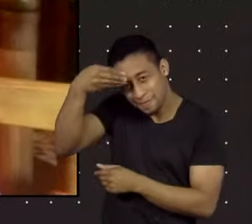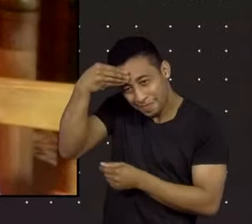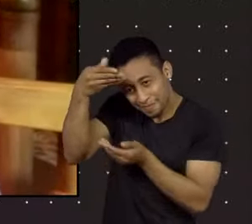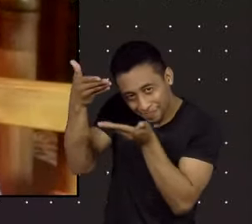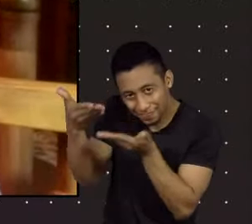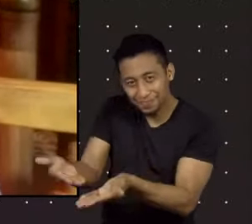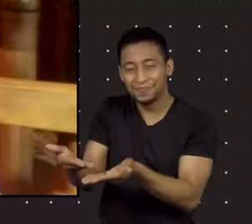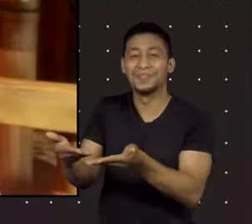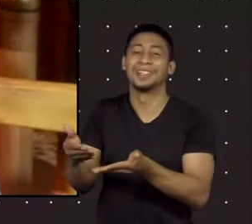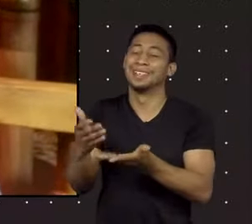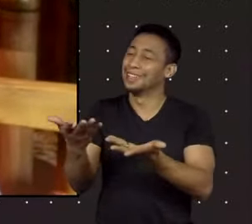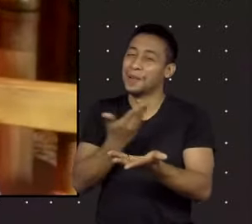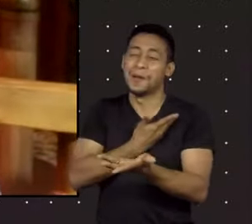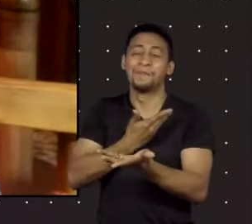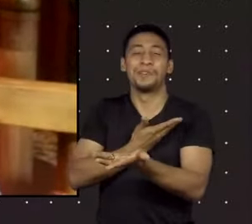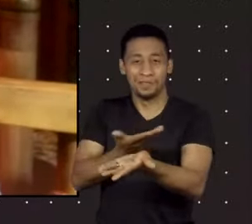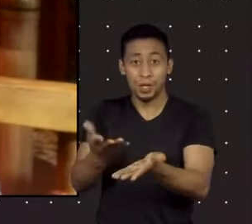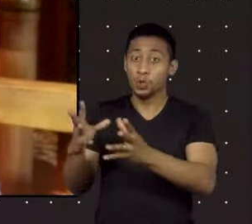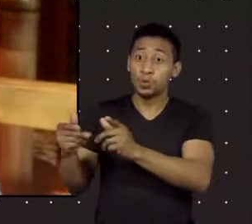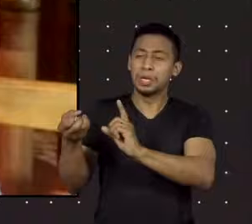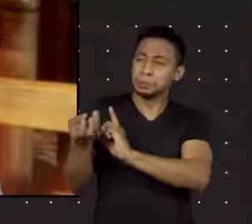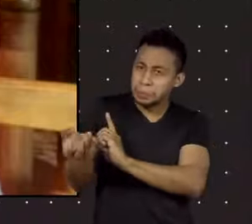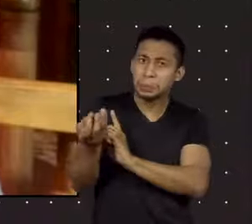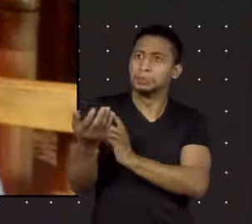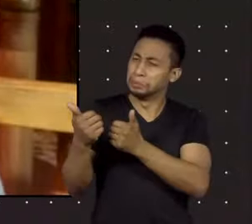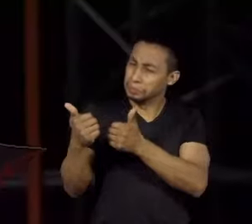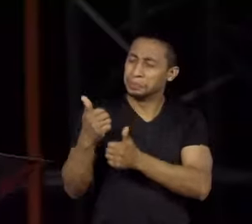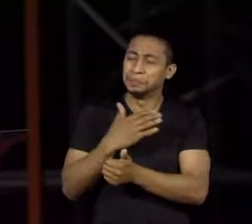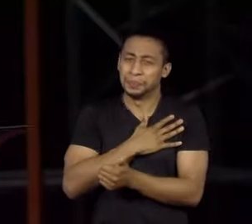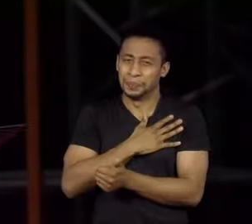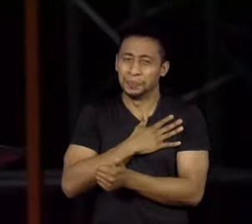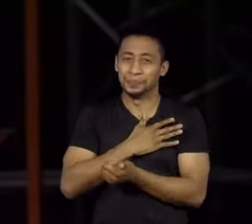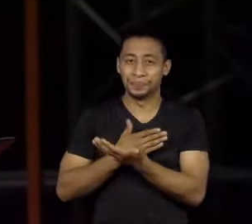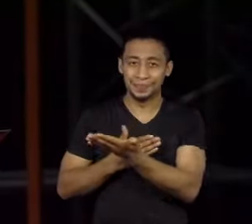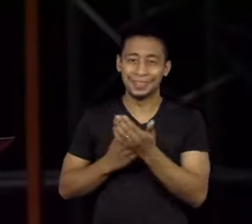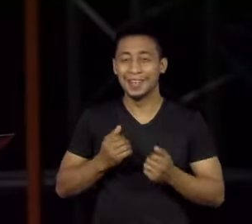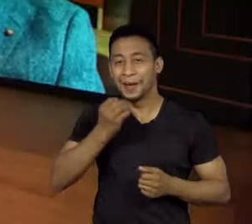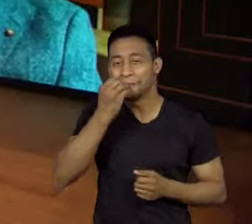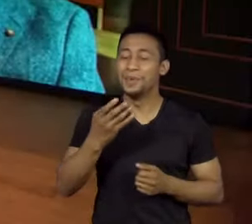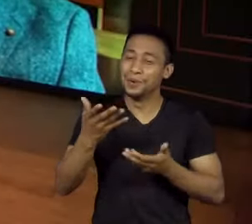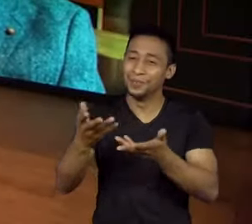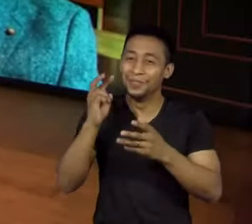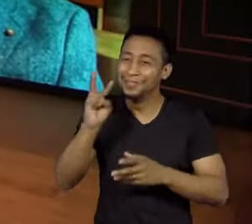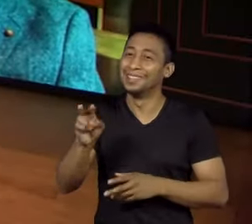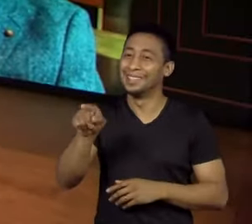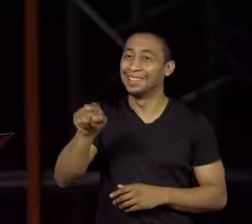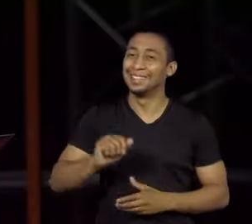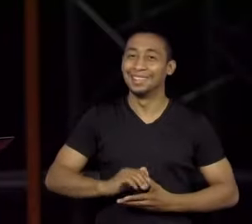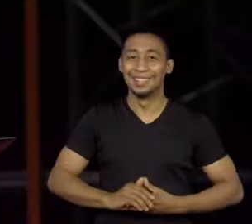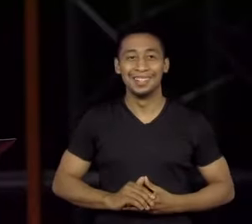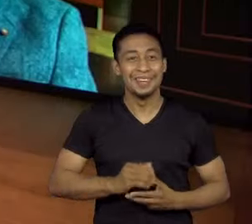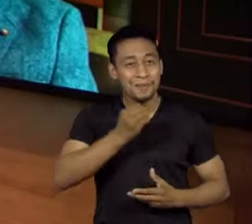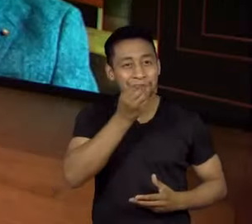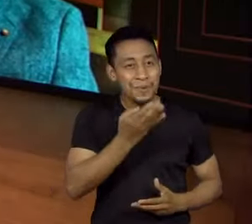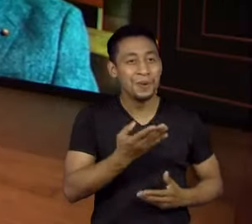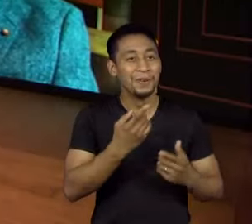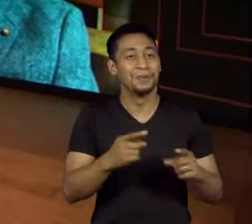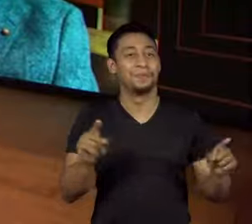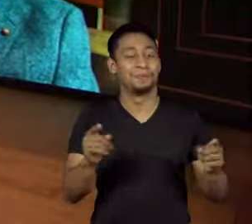coisa maravilhosa, um grande amigo, e tudo que ele disse é exagero, viu? Mas é bom ouvir essas coisas. Que bom,